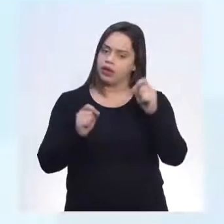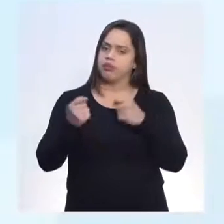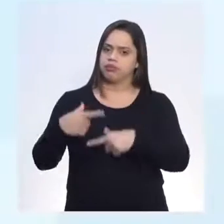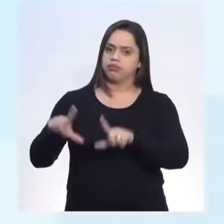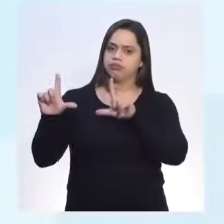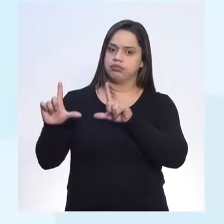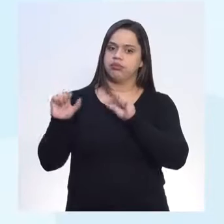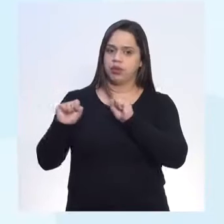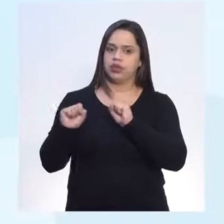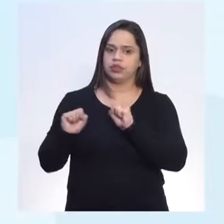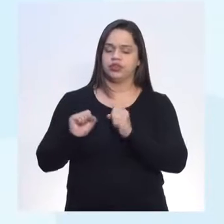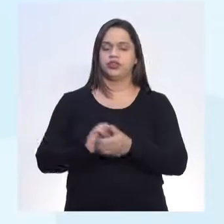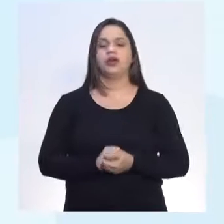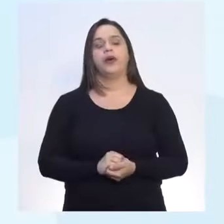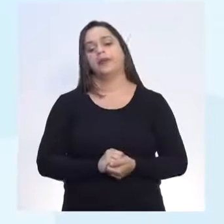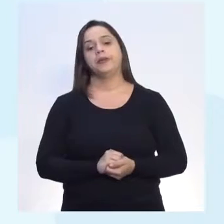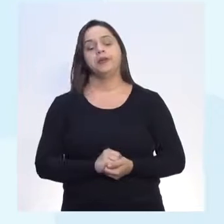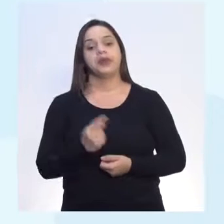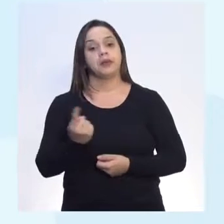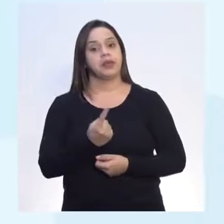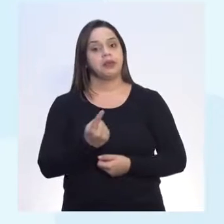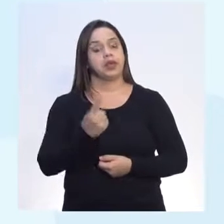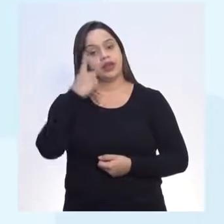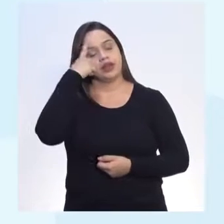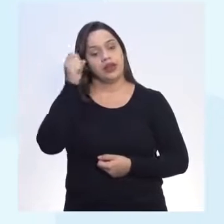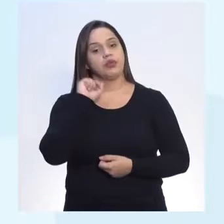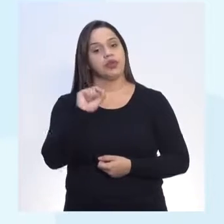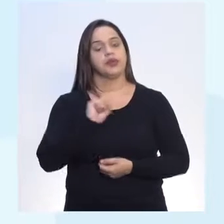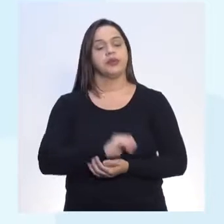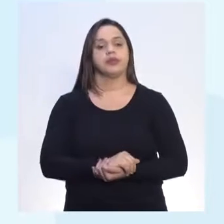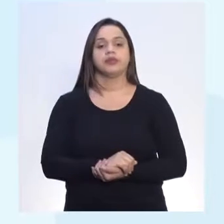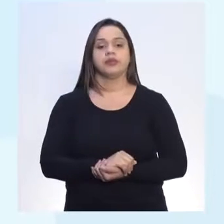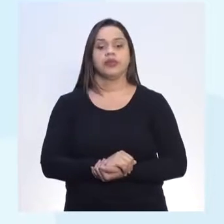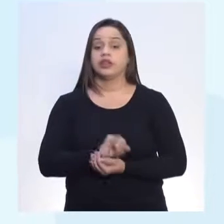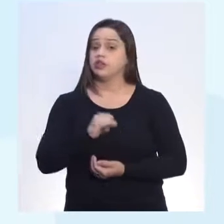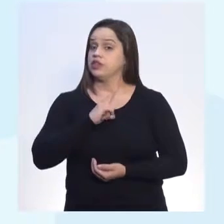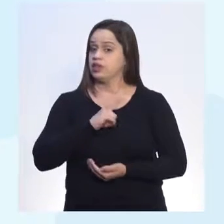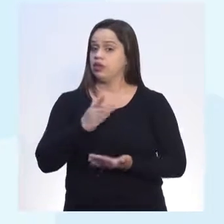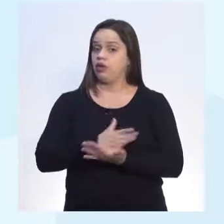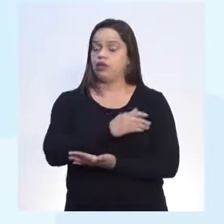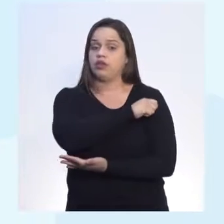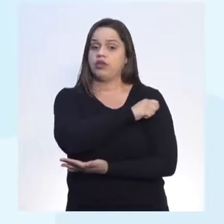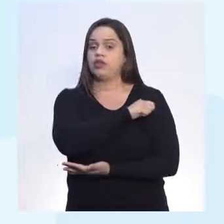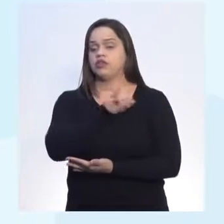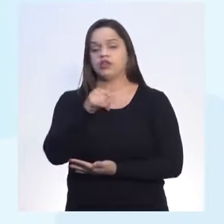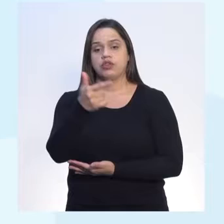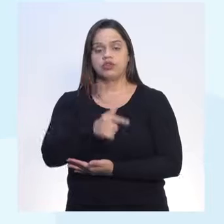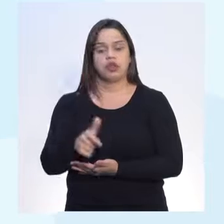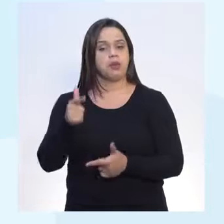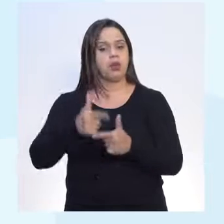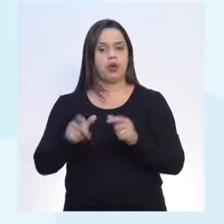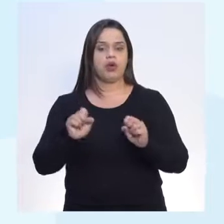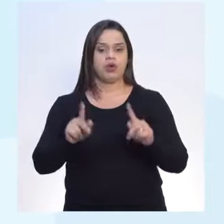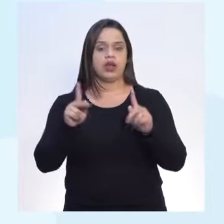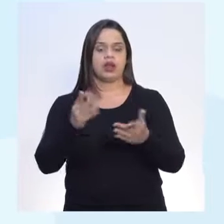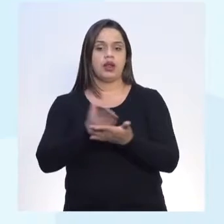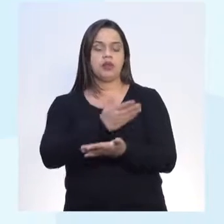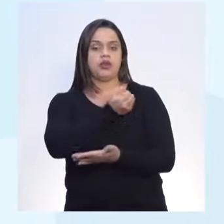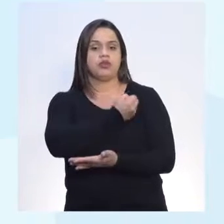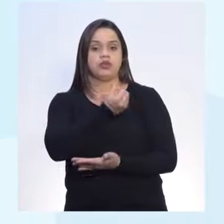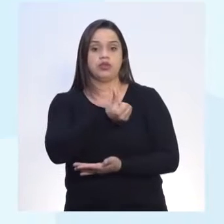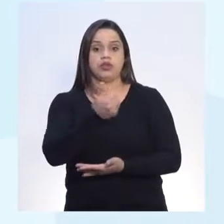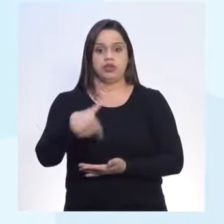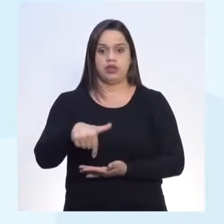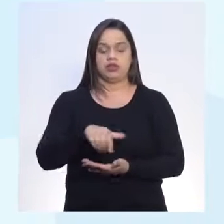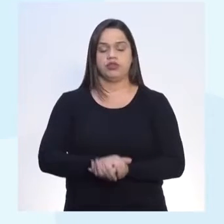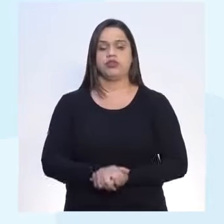tela, diretor. Então, a primeira ideia é a seguinte. Se você tiver o caderno do aluno, se você não tiver, não tem problema. Está lá na página